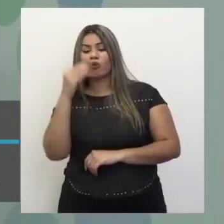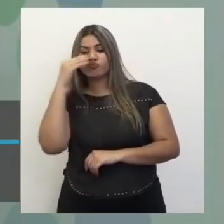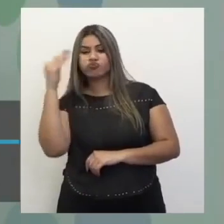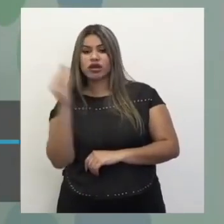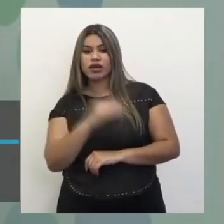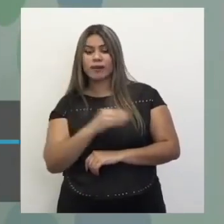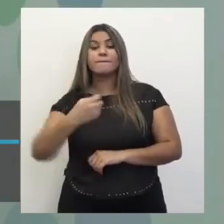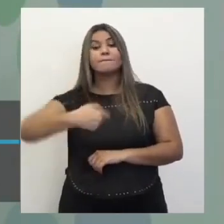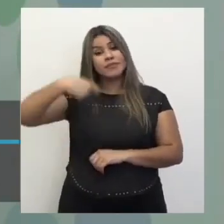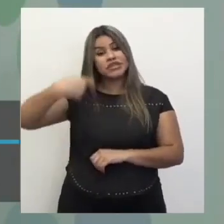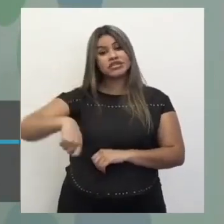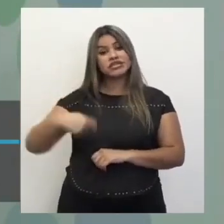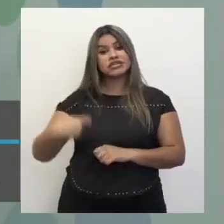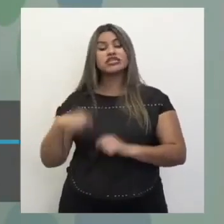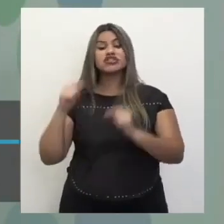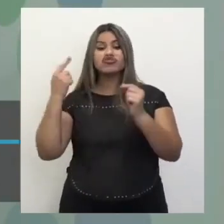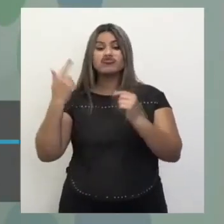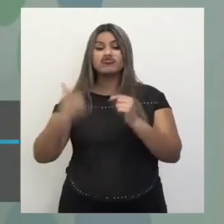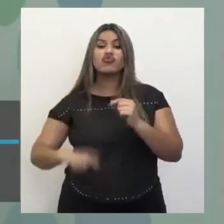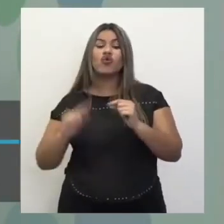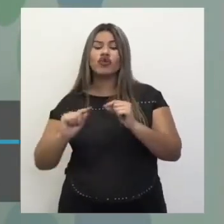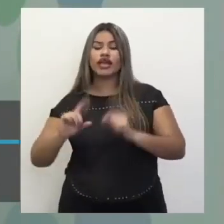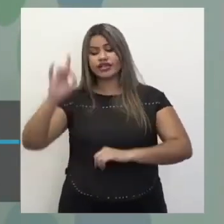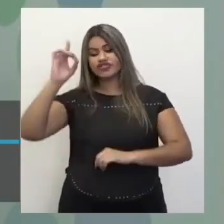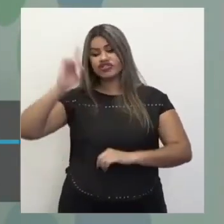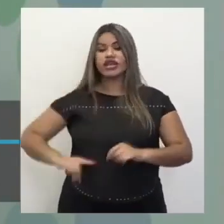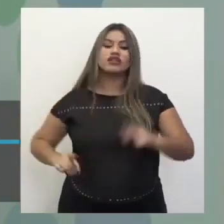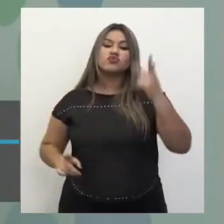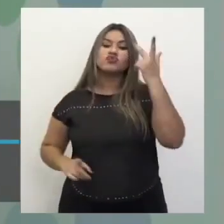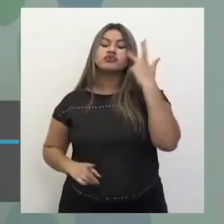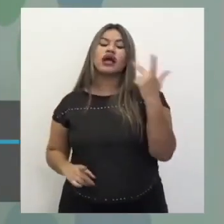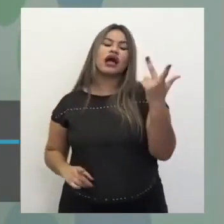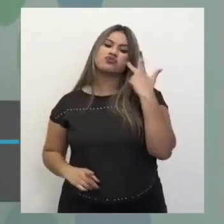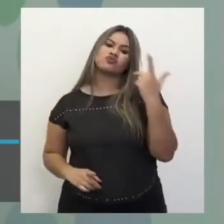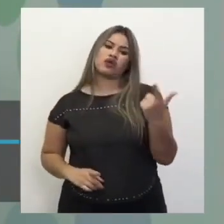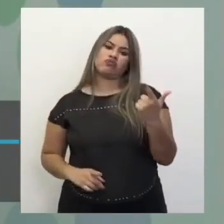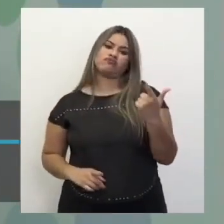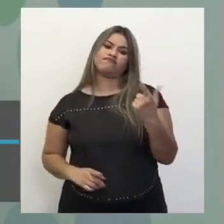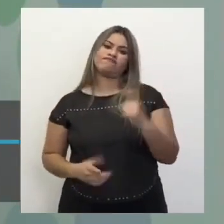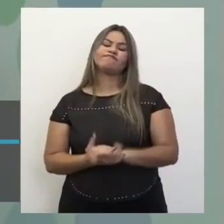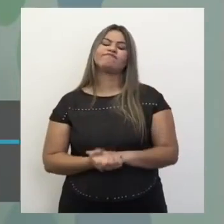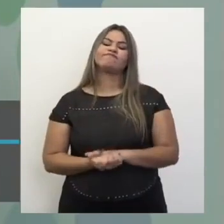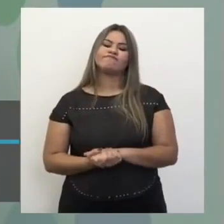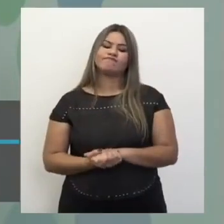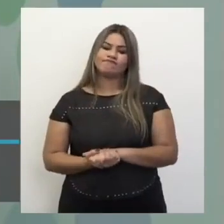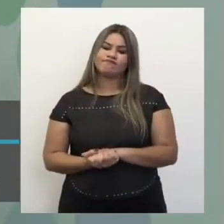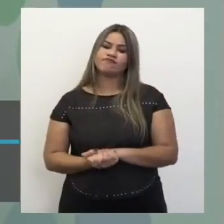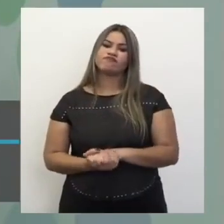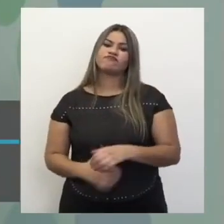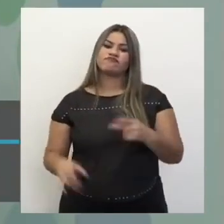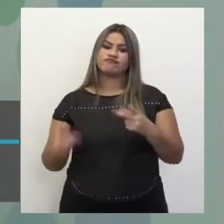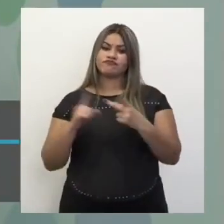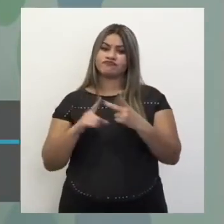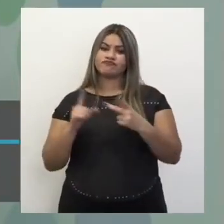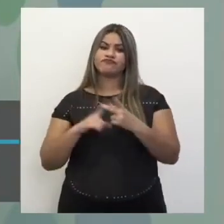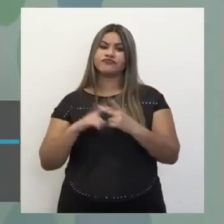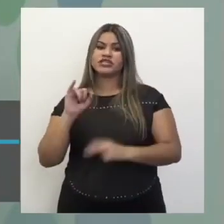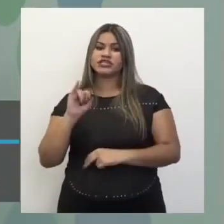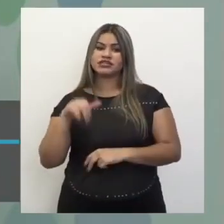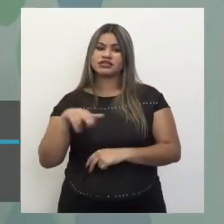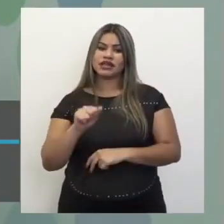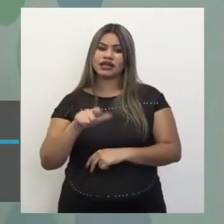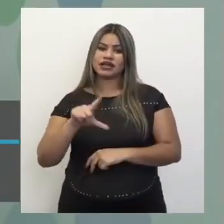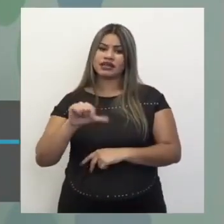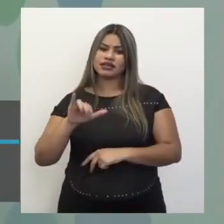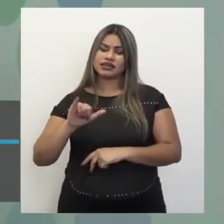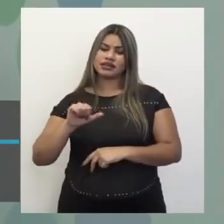reafirmar que essa mulher ela tem um direito que é natural, é da natureza, primeiro, que é inalienável, né?